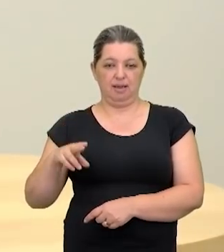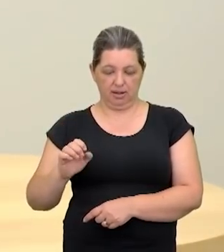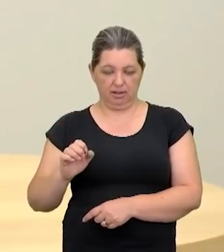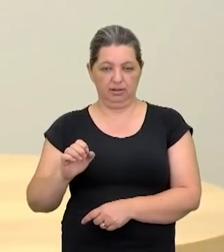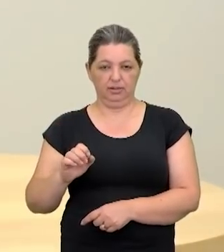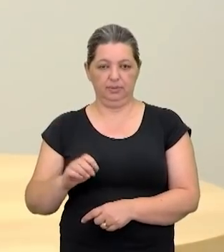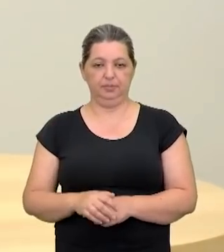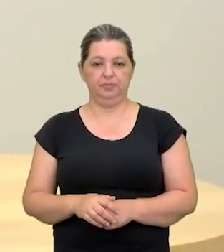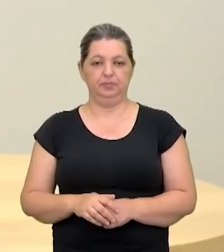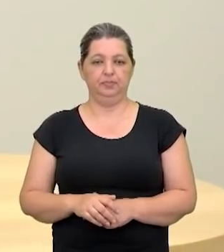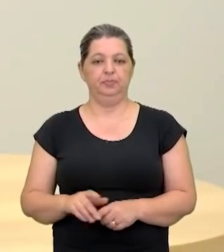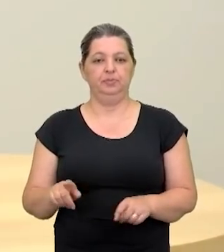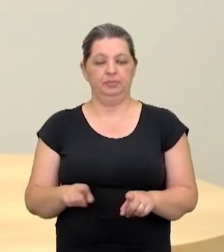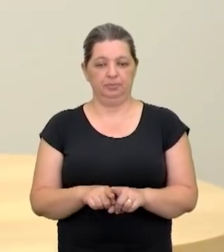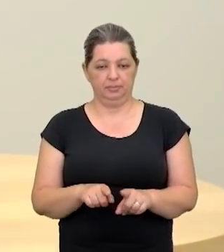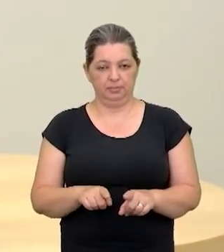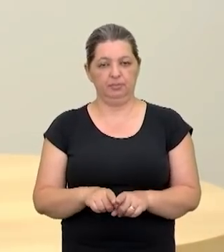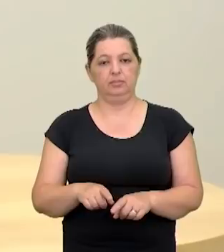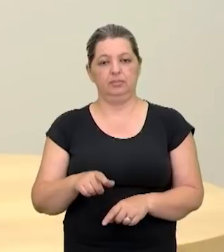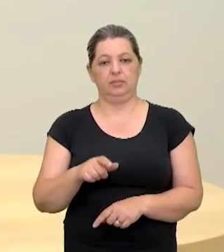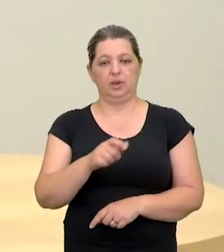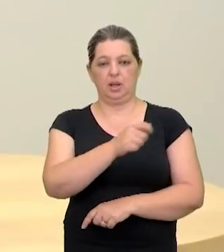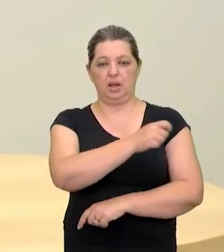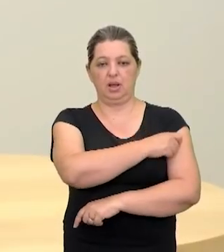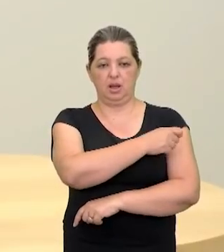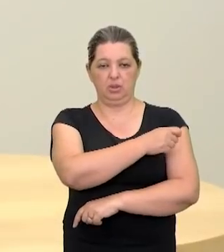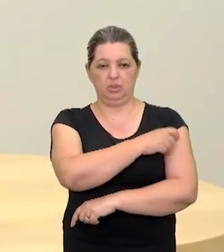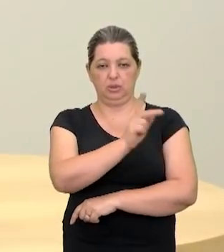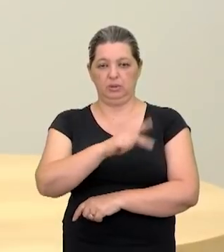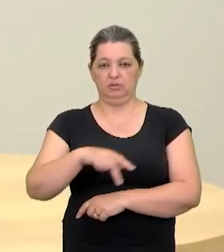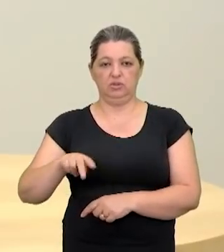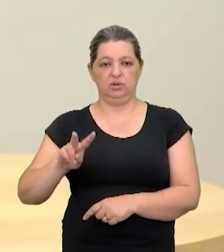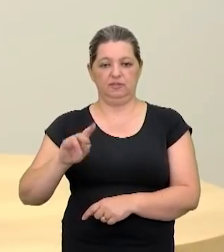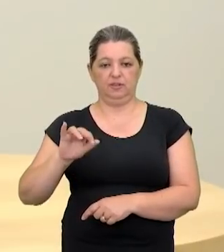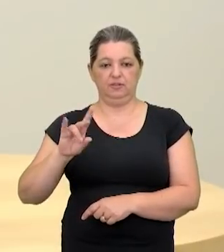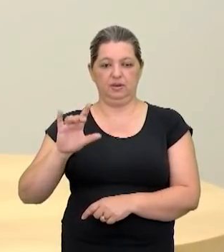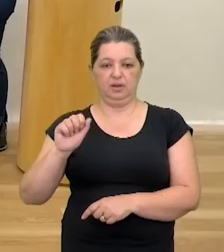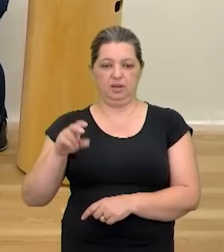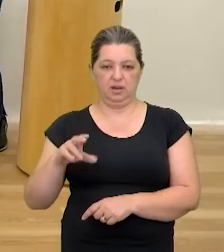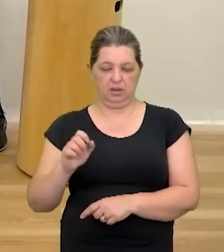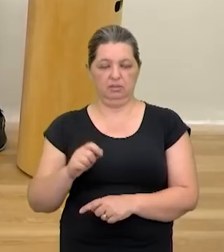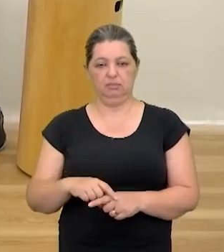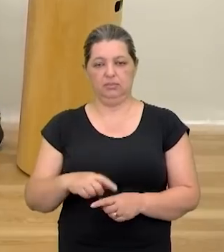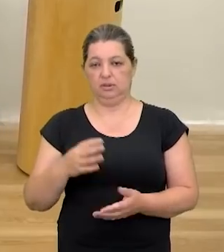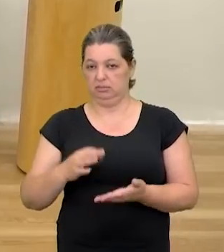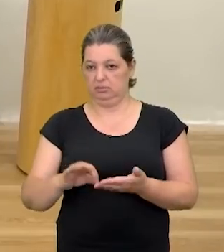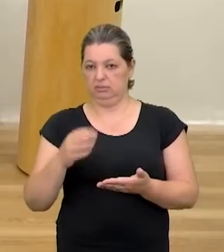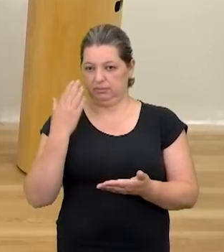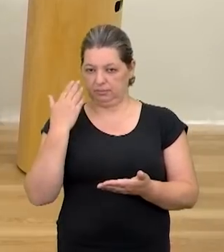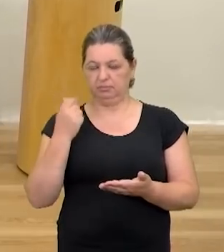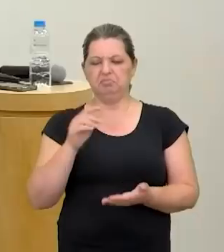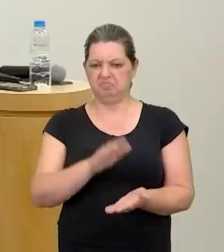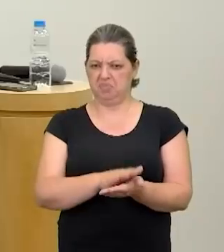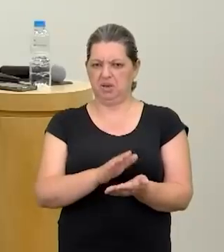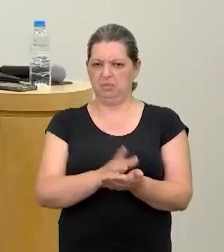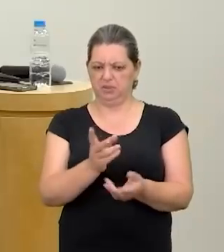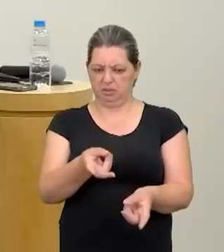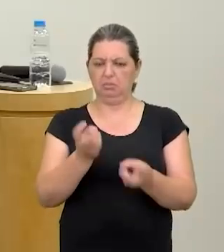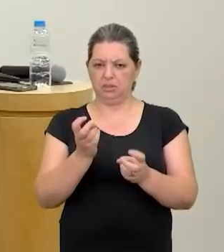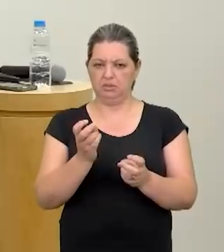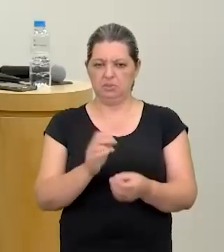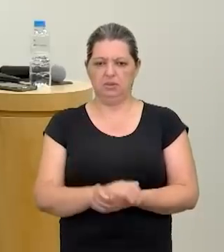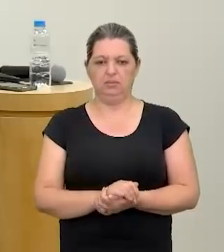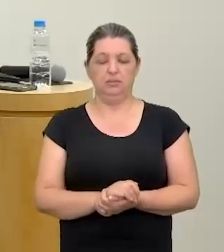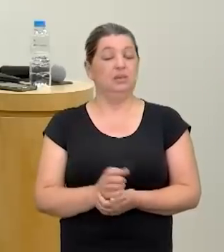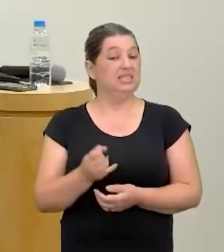Kilian, aluno da professora Viviane. Professora Roberta, vamos então conferir? Vamos. Então, ó, parabéns para quem conseguiu perceber. Se você